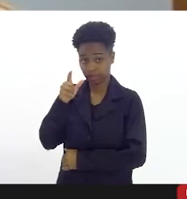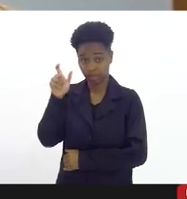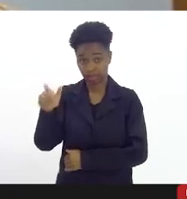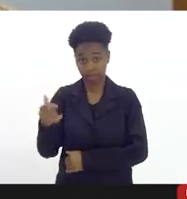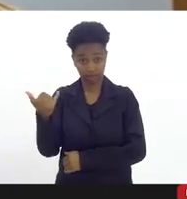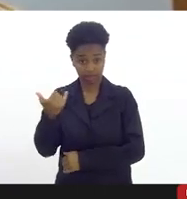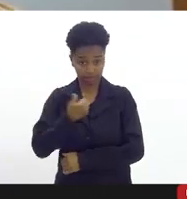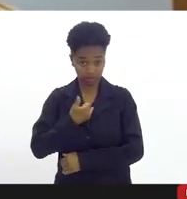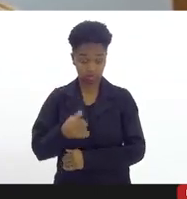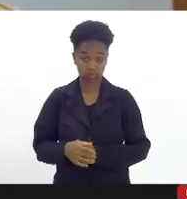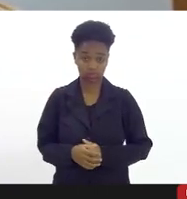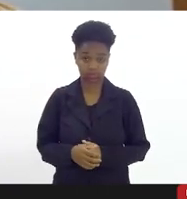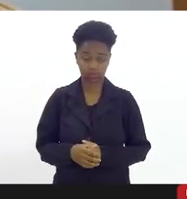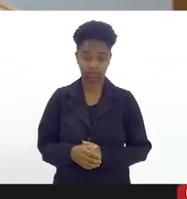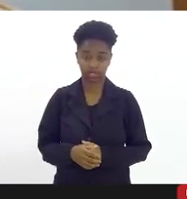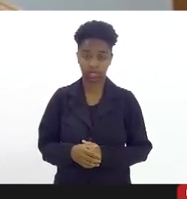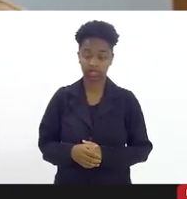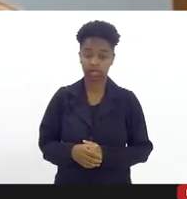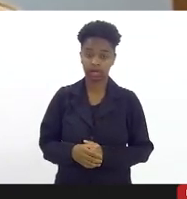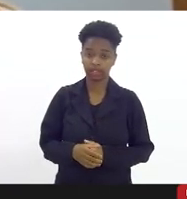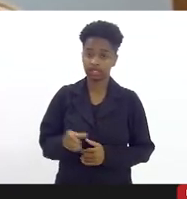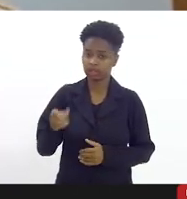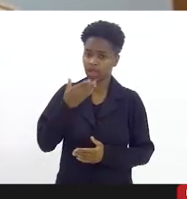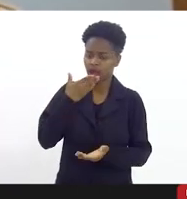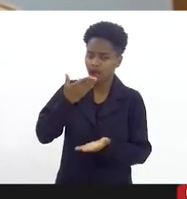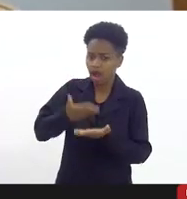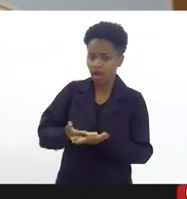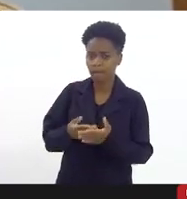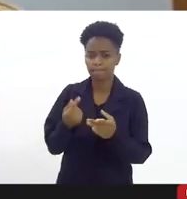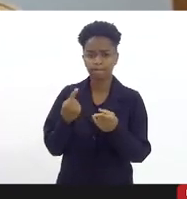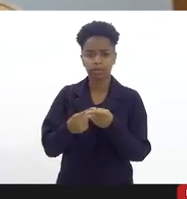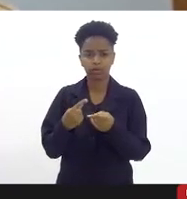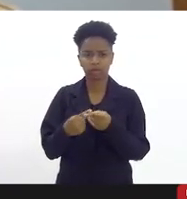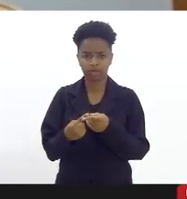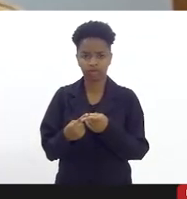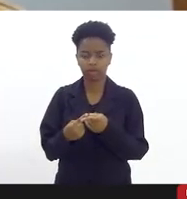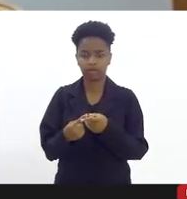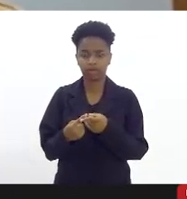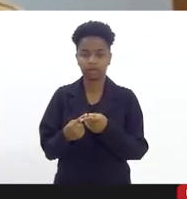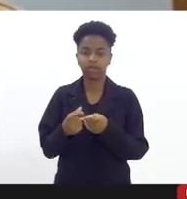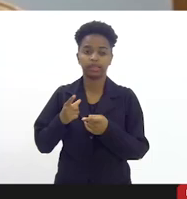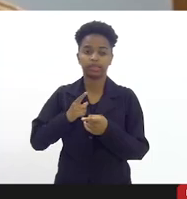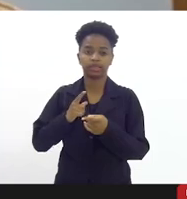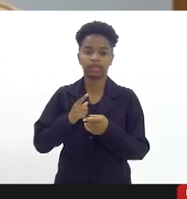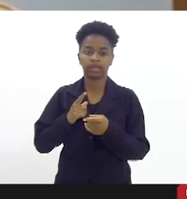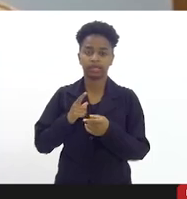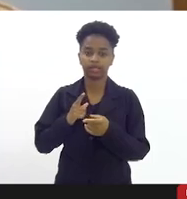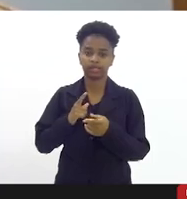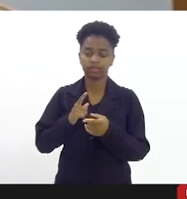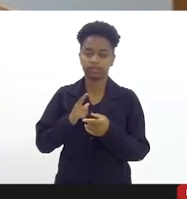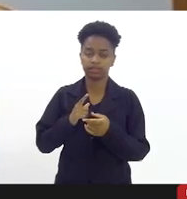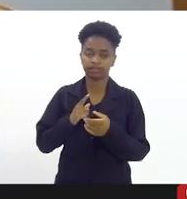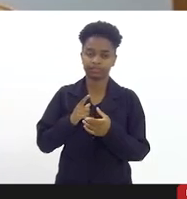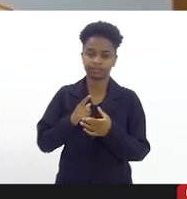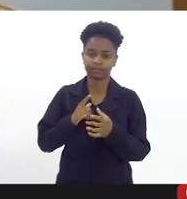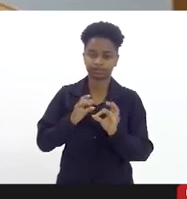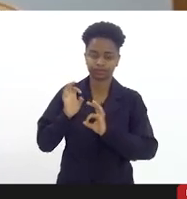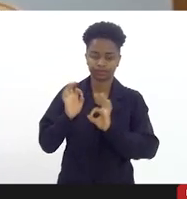andou de escola ele disse que chegou a ficar abismado porque os estandes que estavam disponibilizando